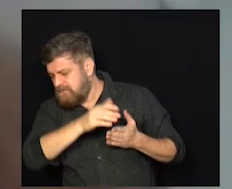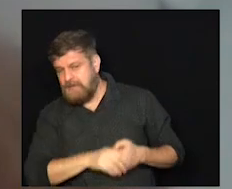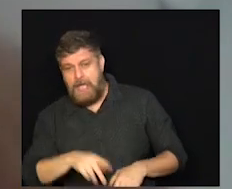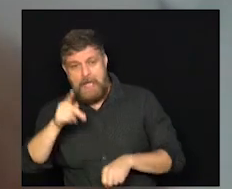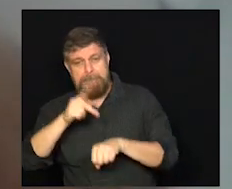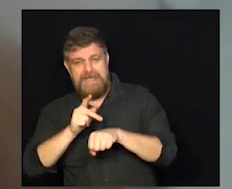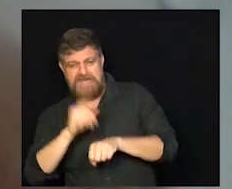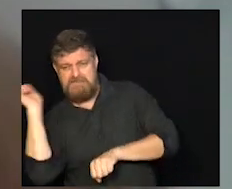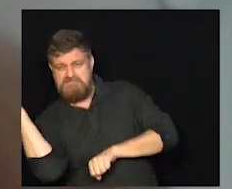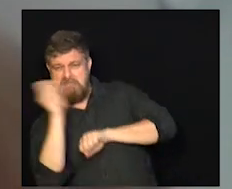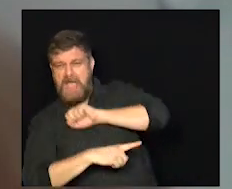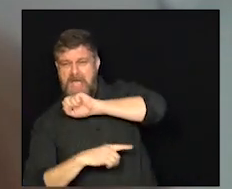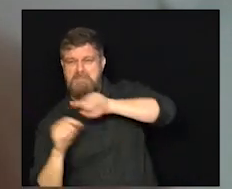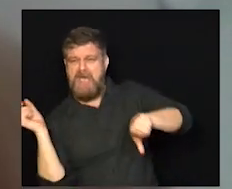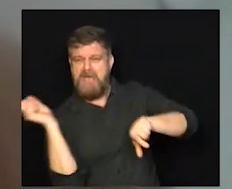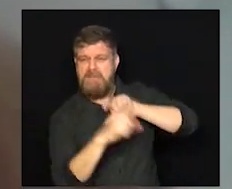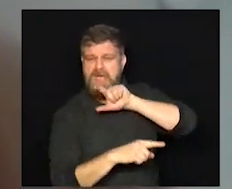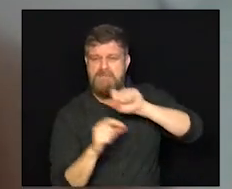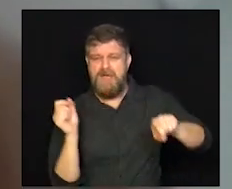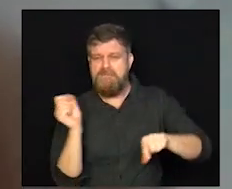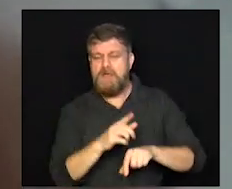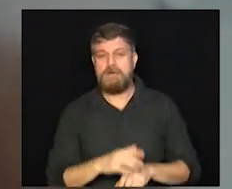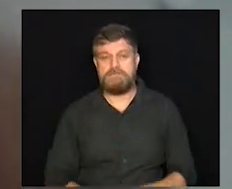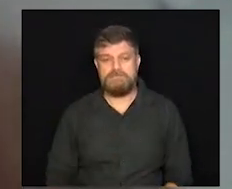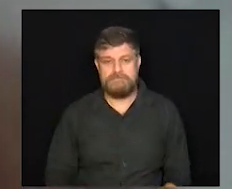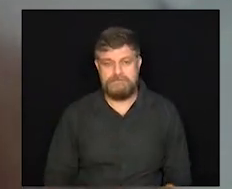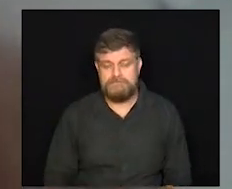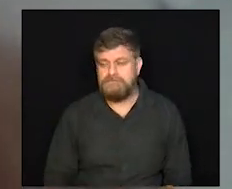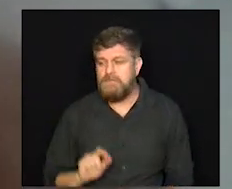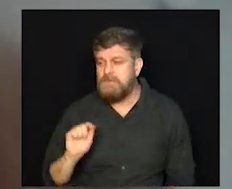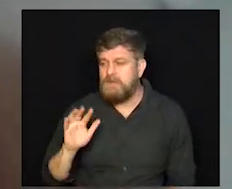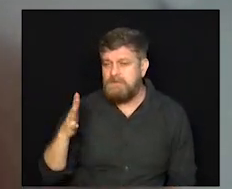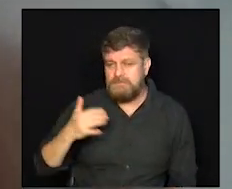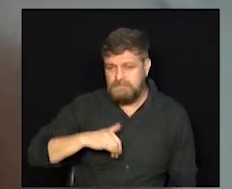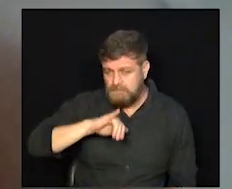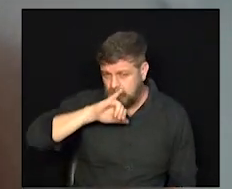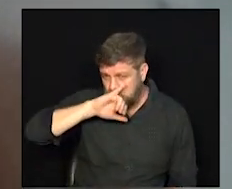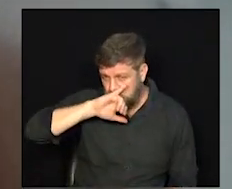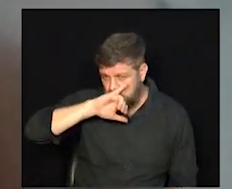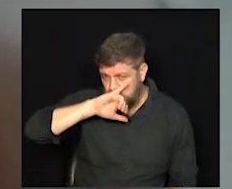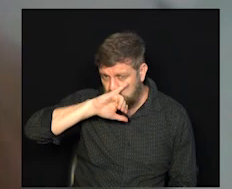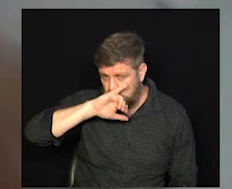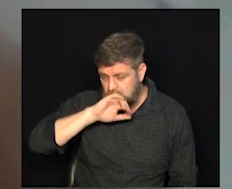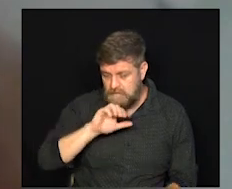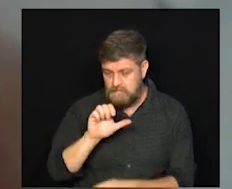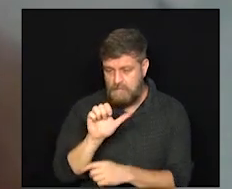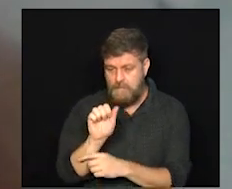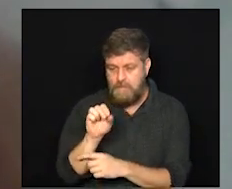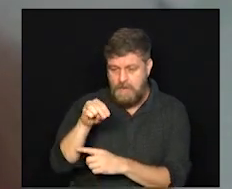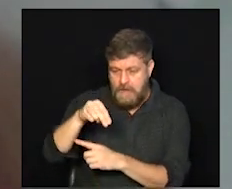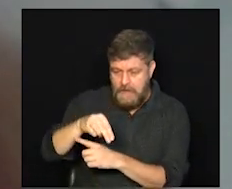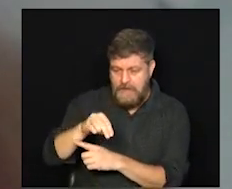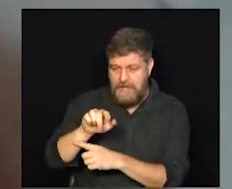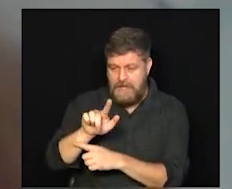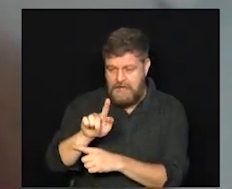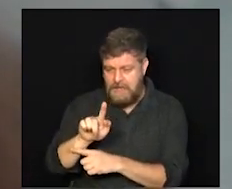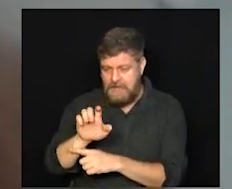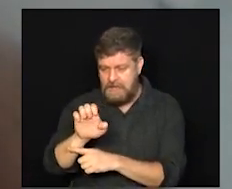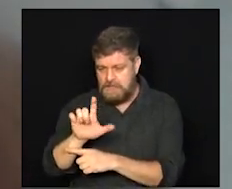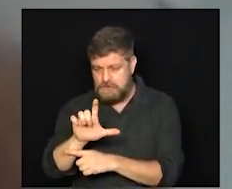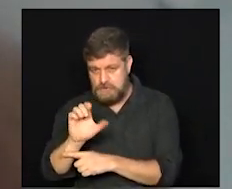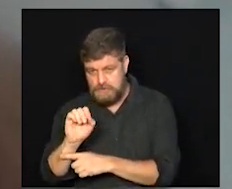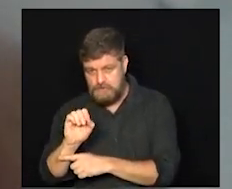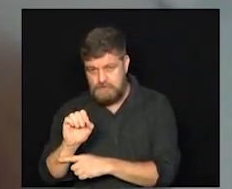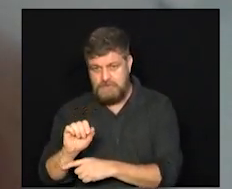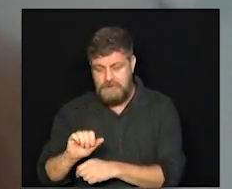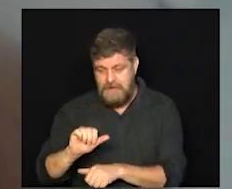neles. E até então, né, o bispo Ângelo, que depois se tornou João 23,